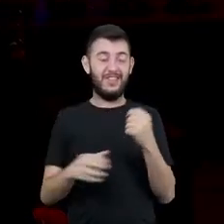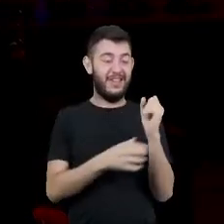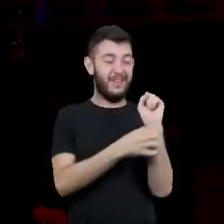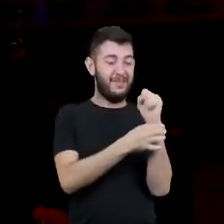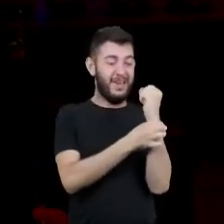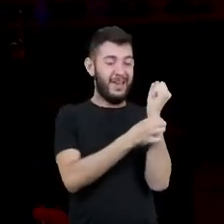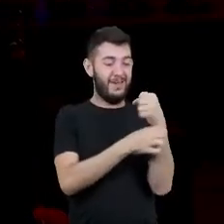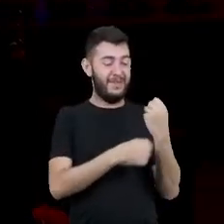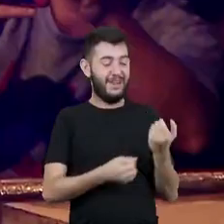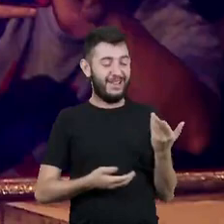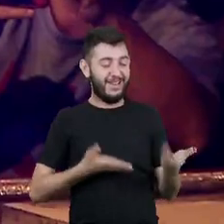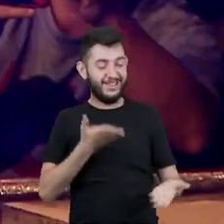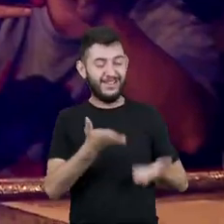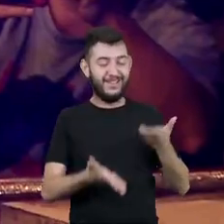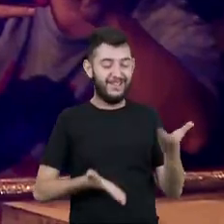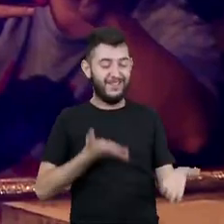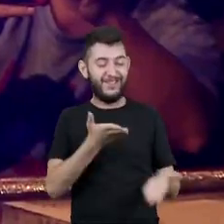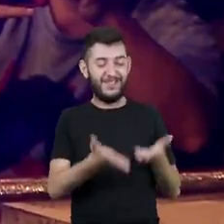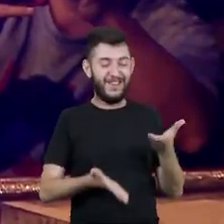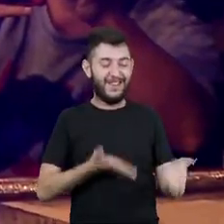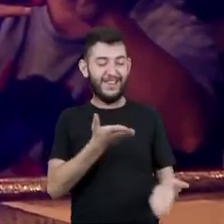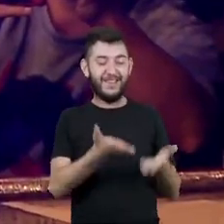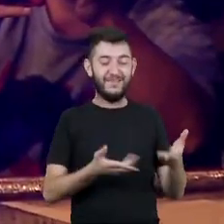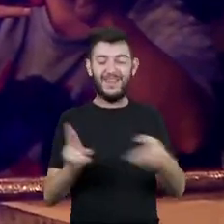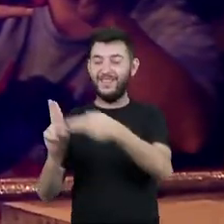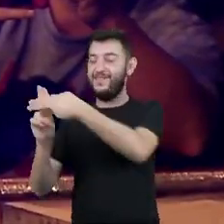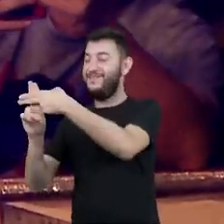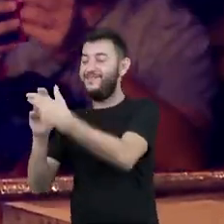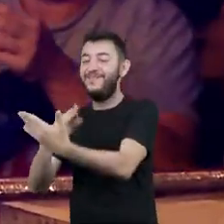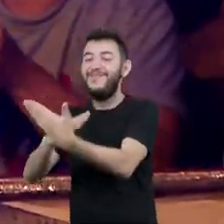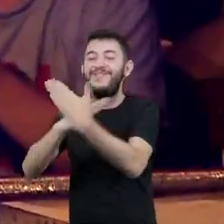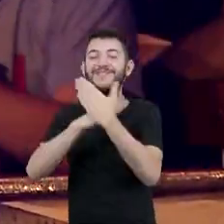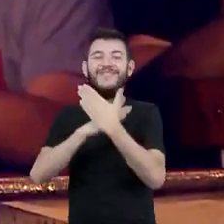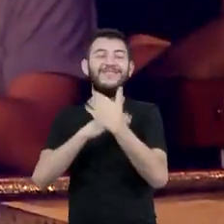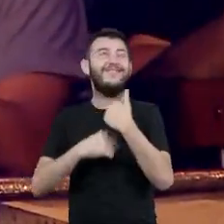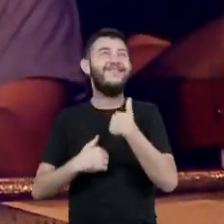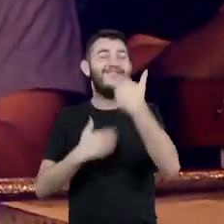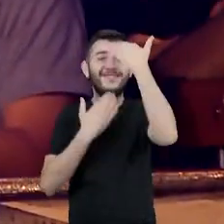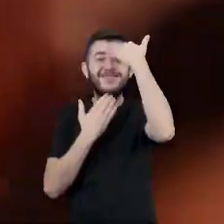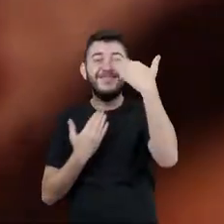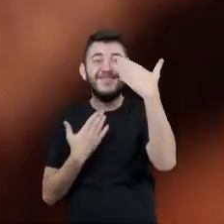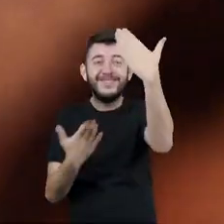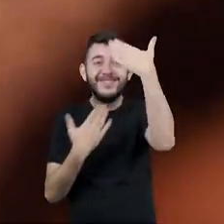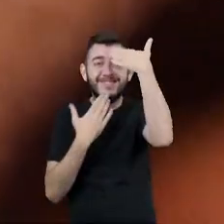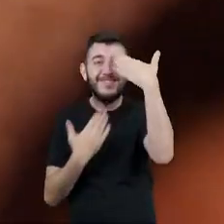de Saúde. E eu tenho muito a agradecer por isso.